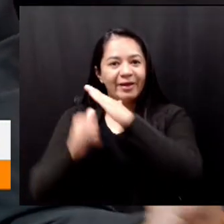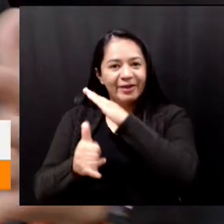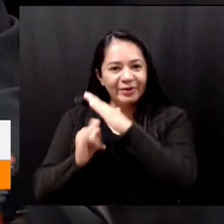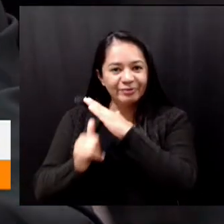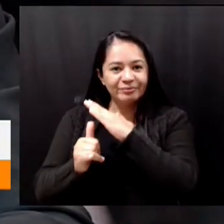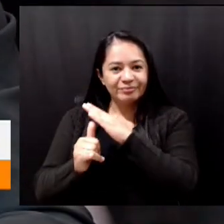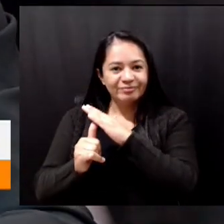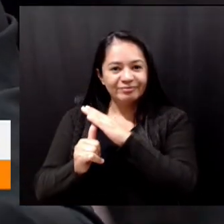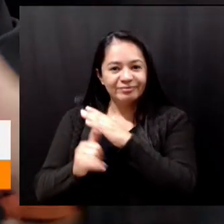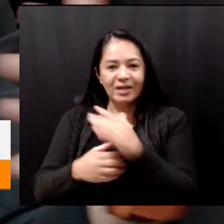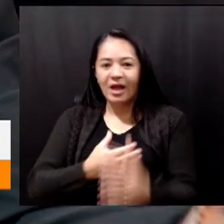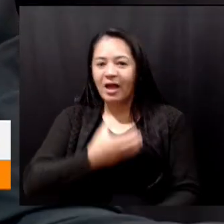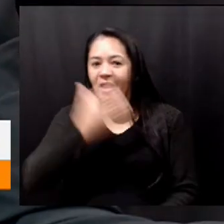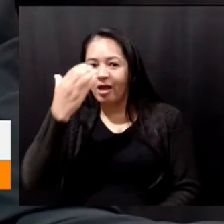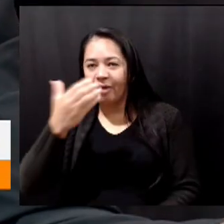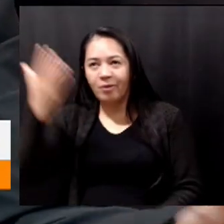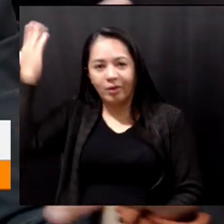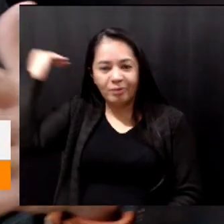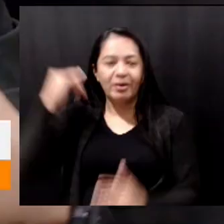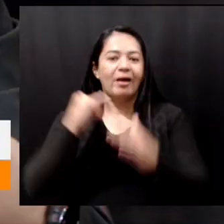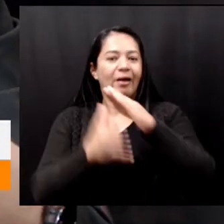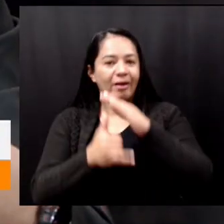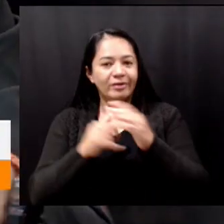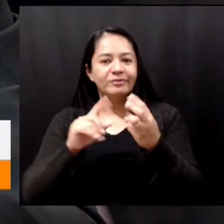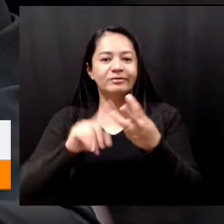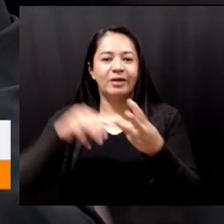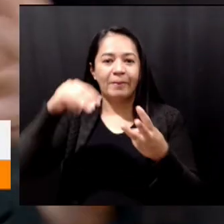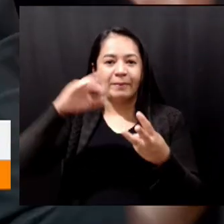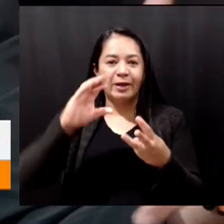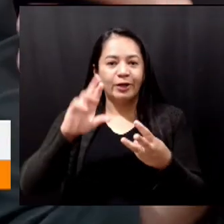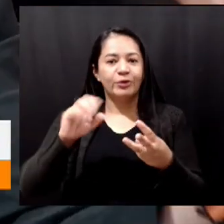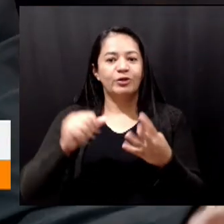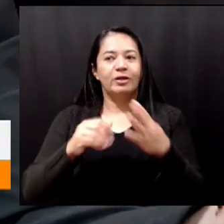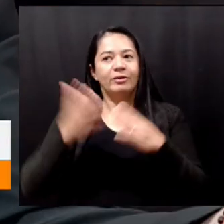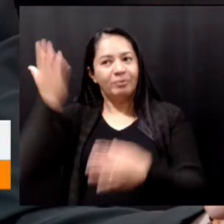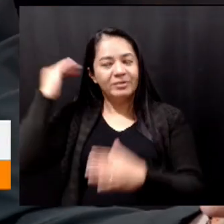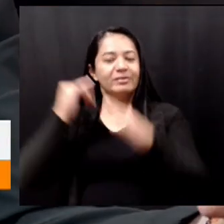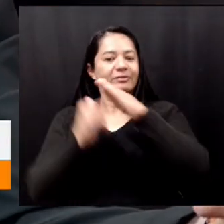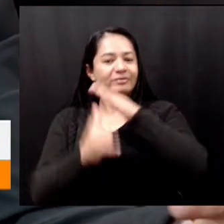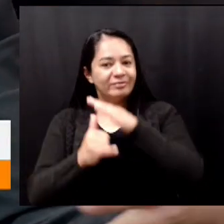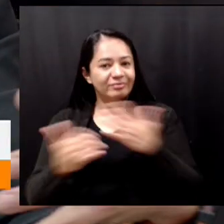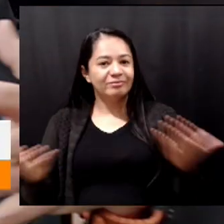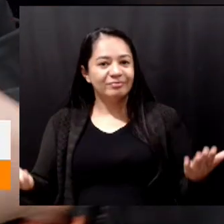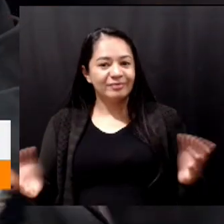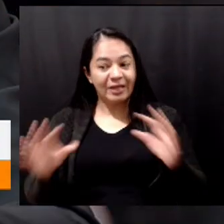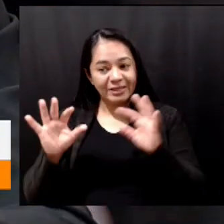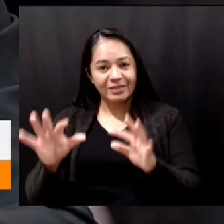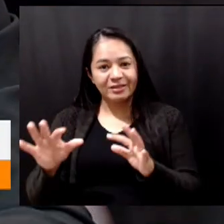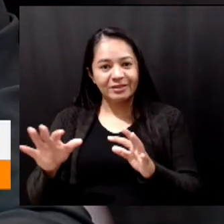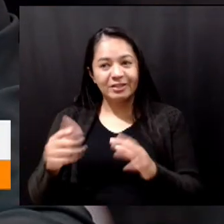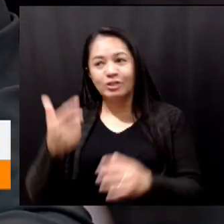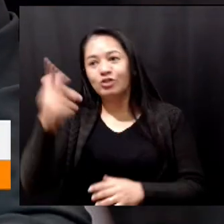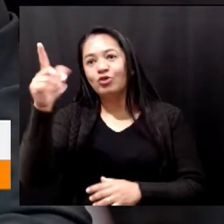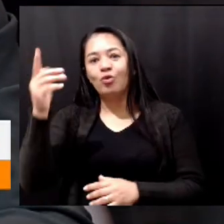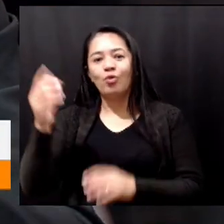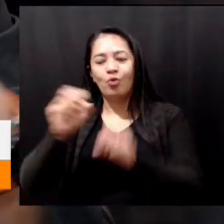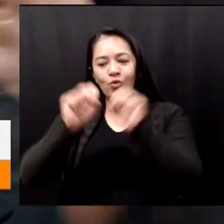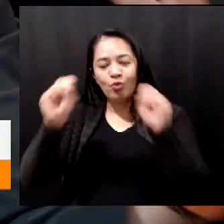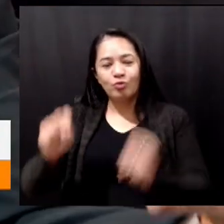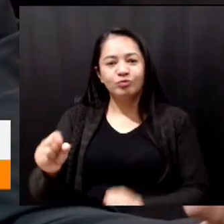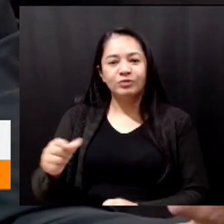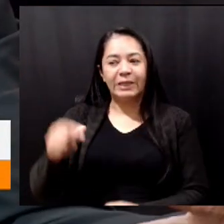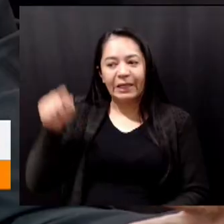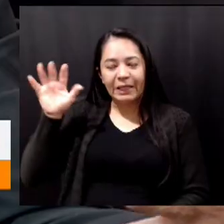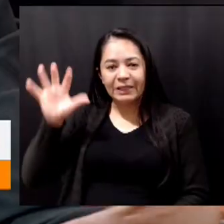startup. Microsoft era uma startup. Então, assim, em outros ecossistemas, esse entendimento que a